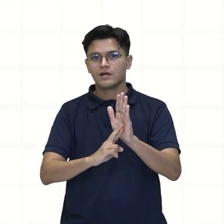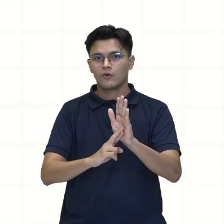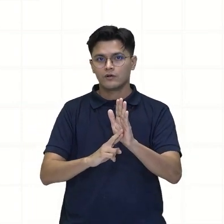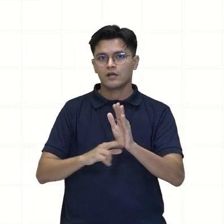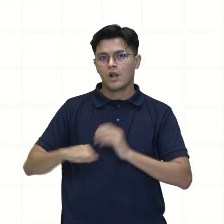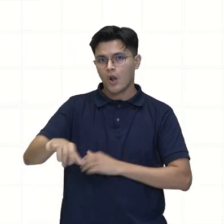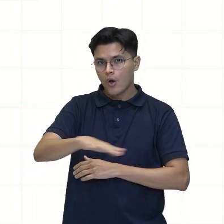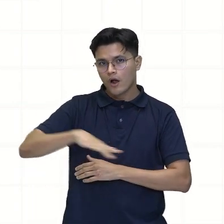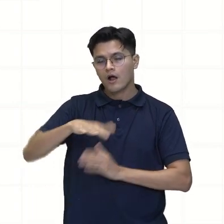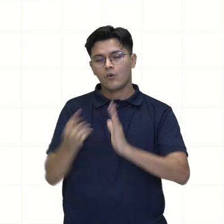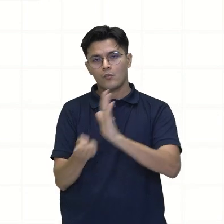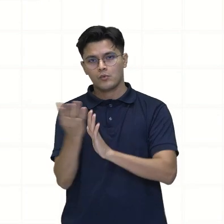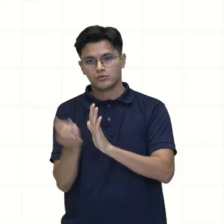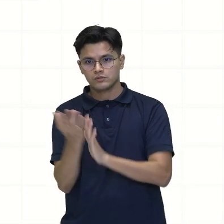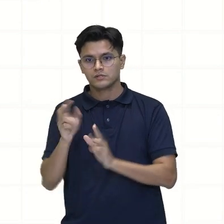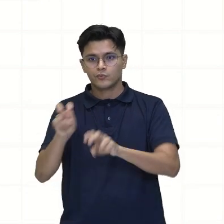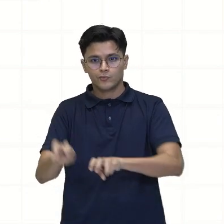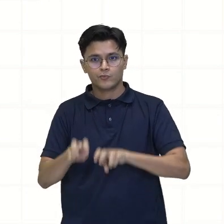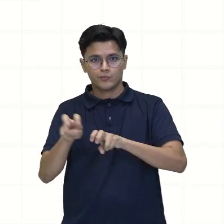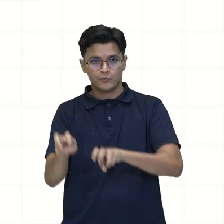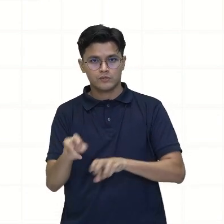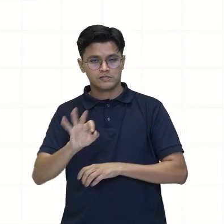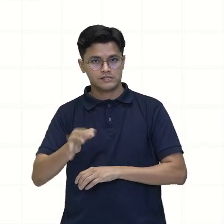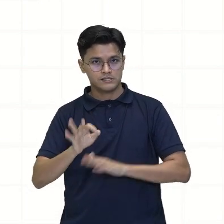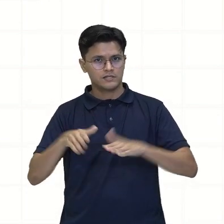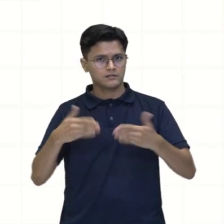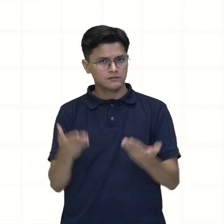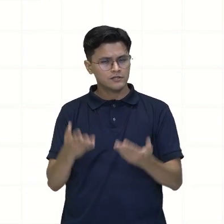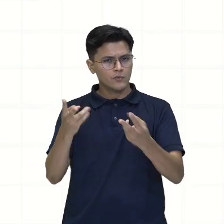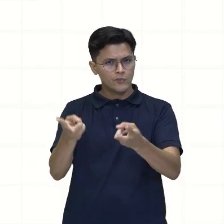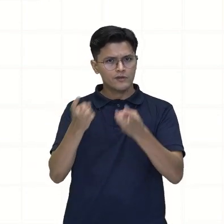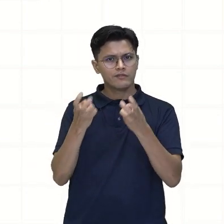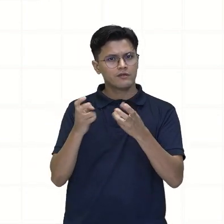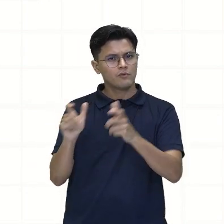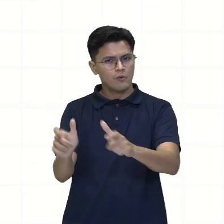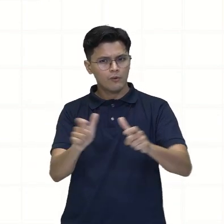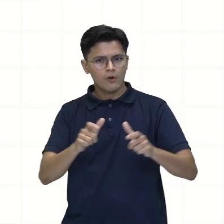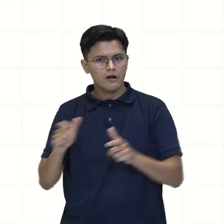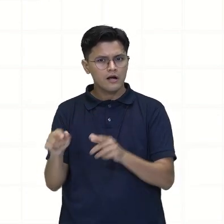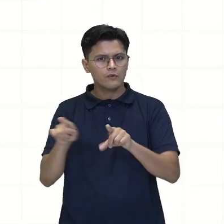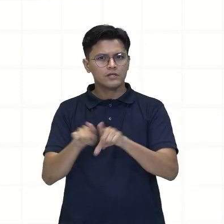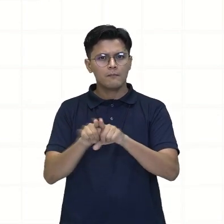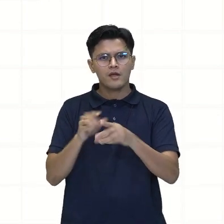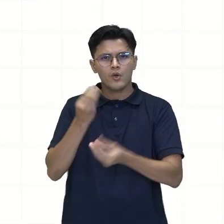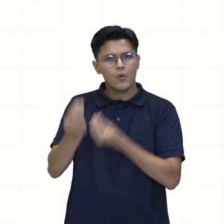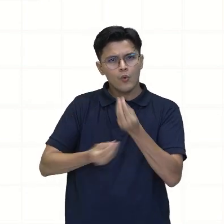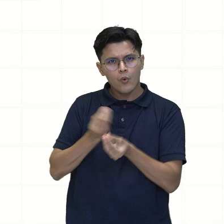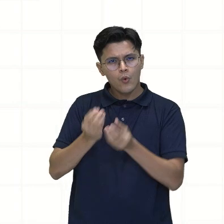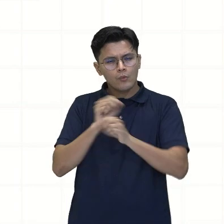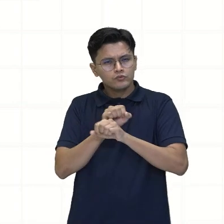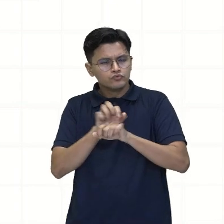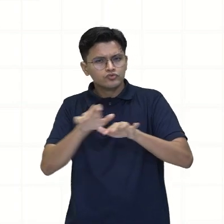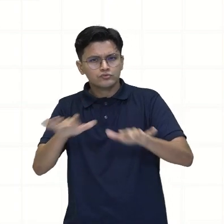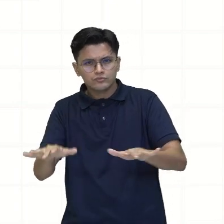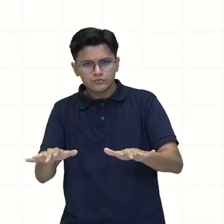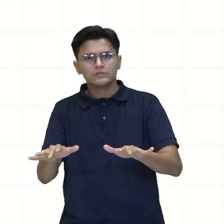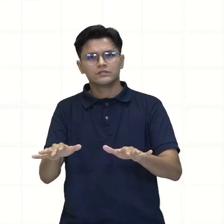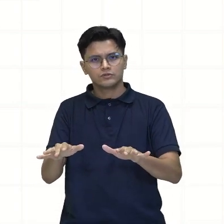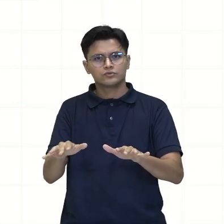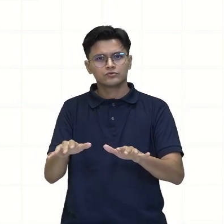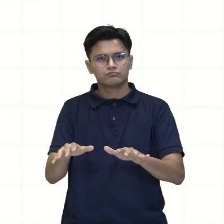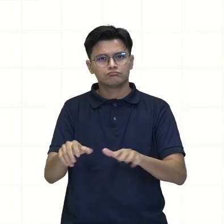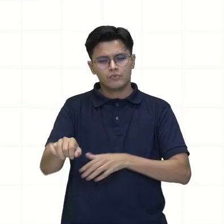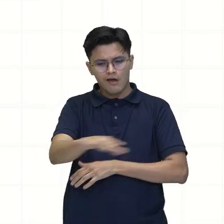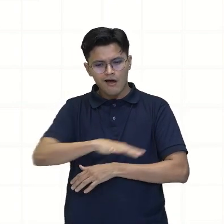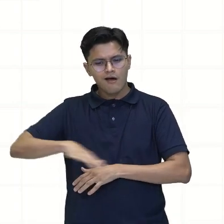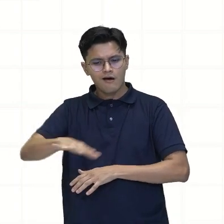observem a localização desses estabelecimentos e sua distribuição com os biomas brasileiros. Então,